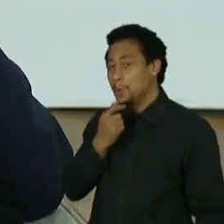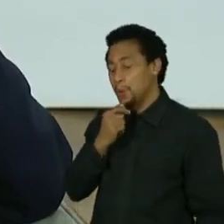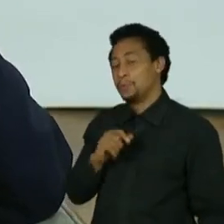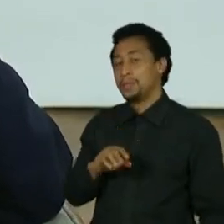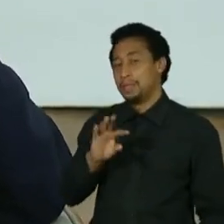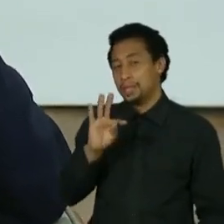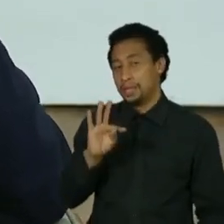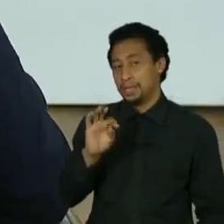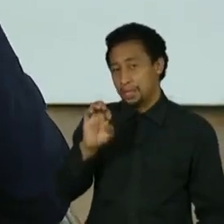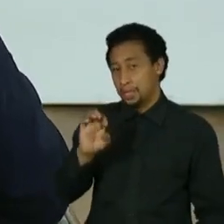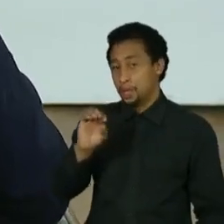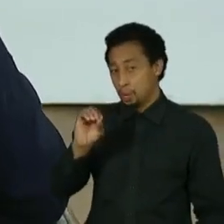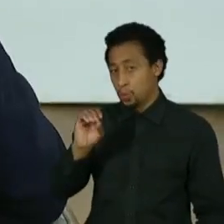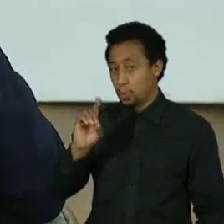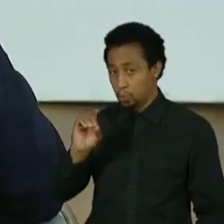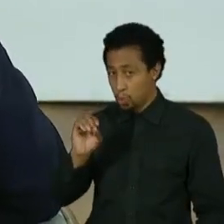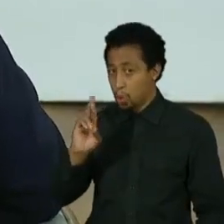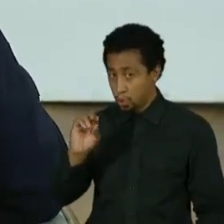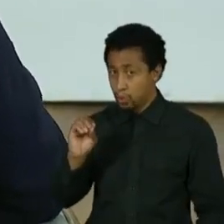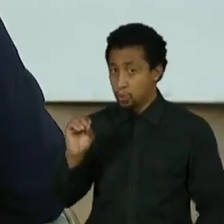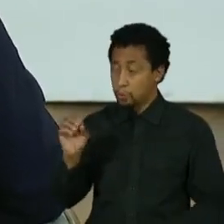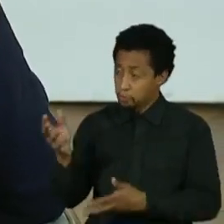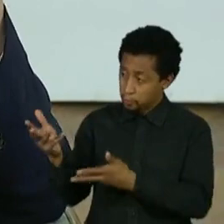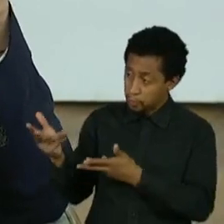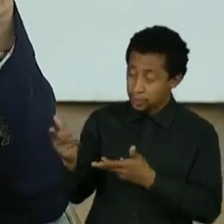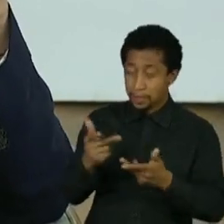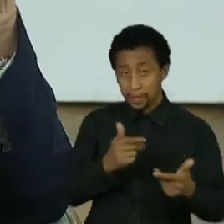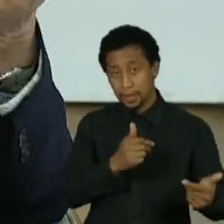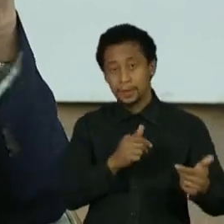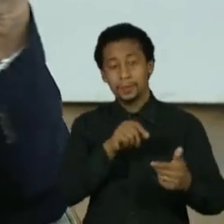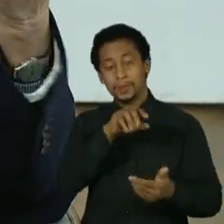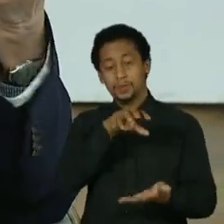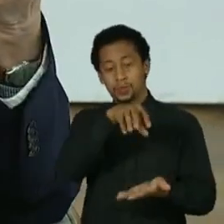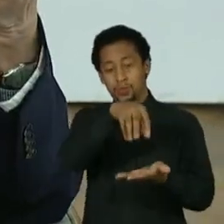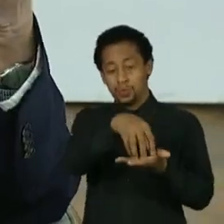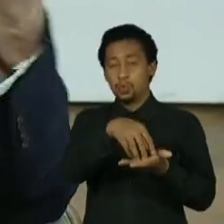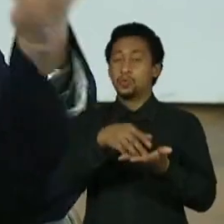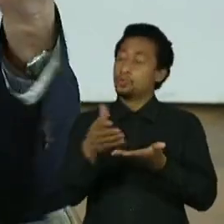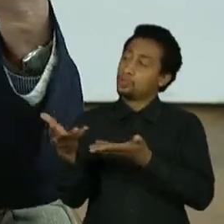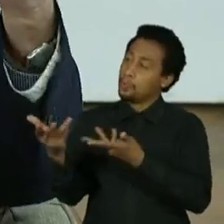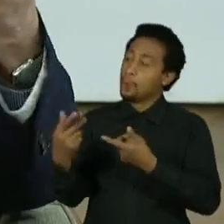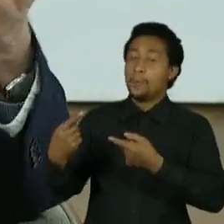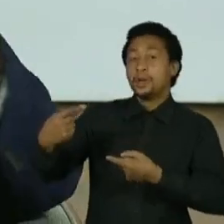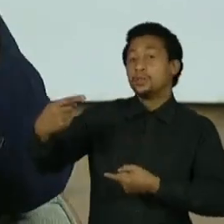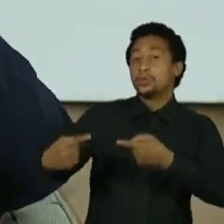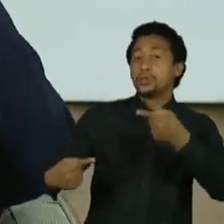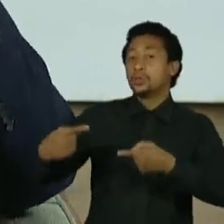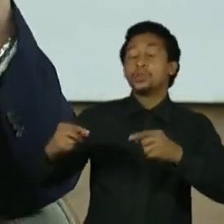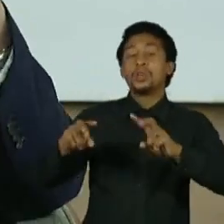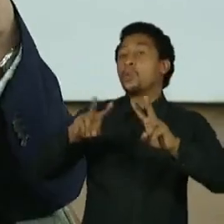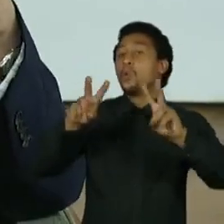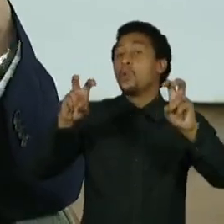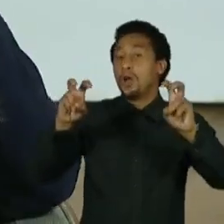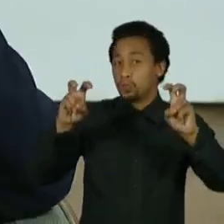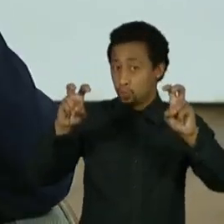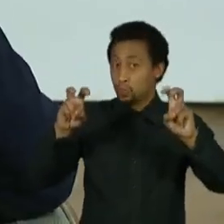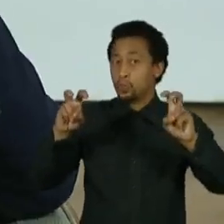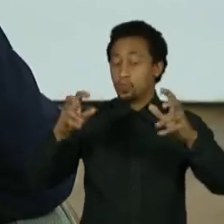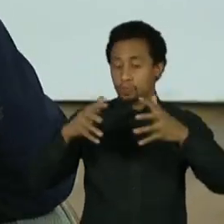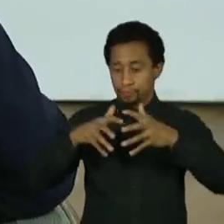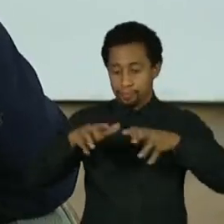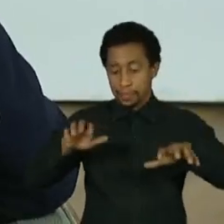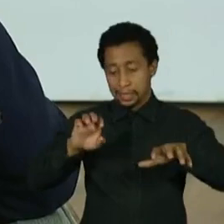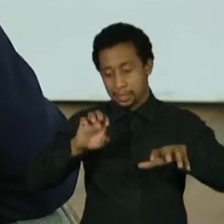convidado pelos estudantes em Viena para discutir a emergência do extremismo de direito, do novo extremismo de